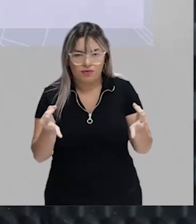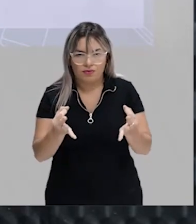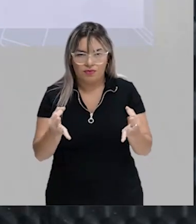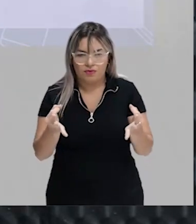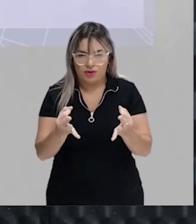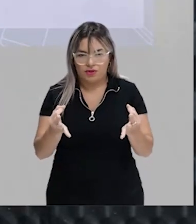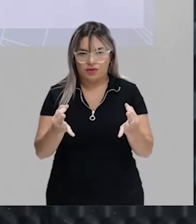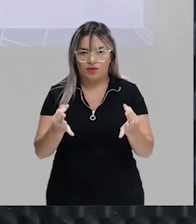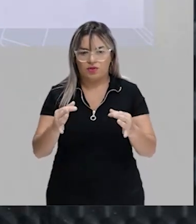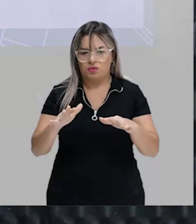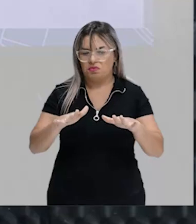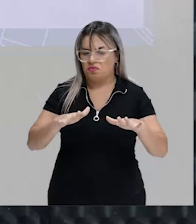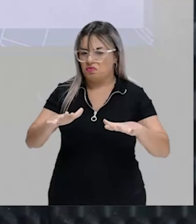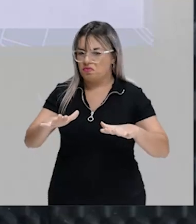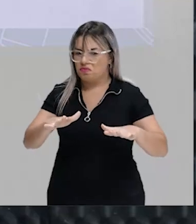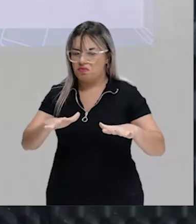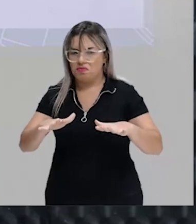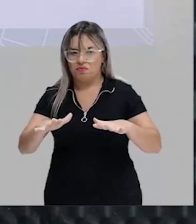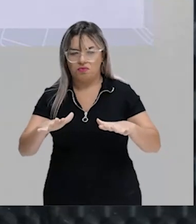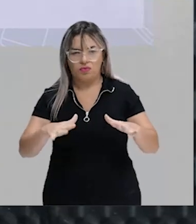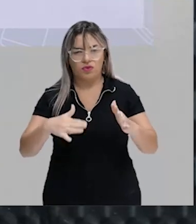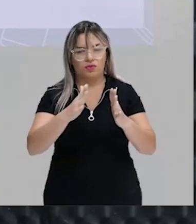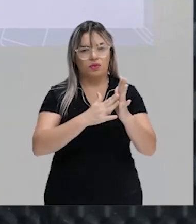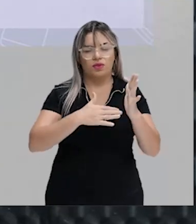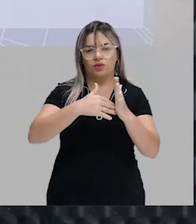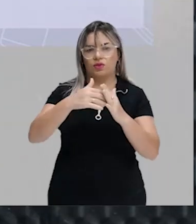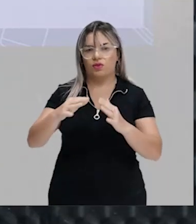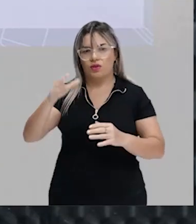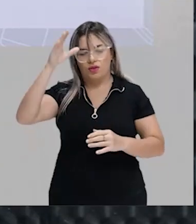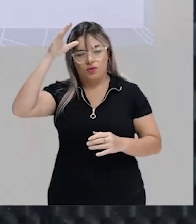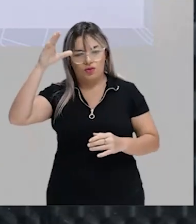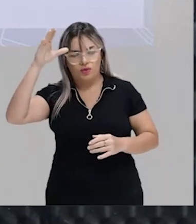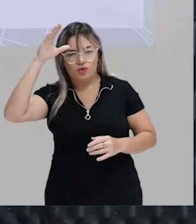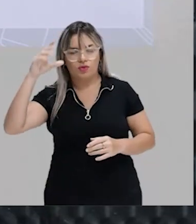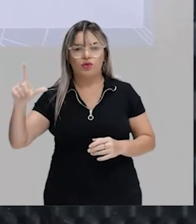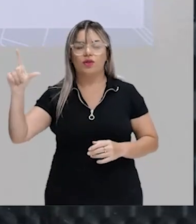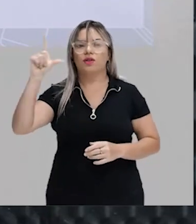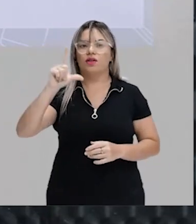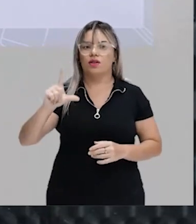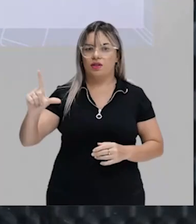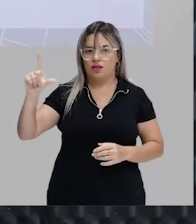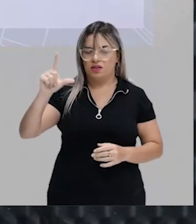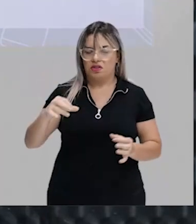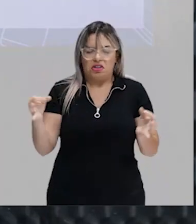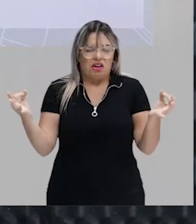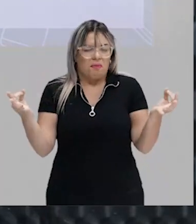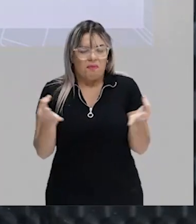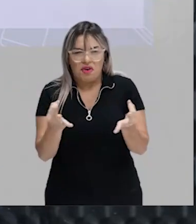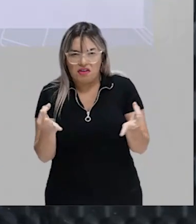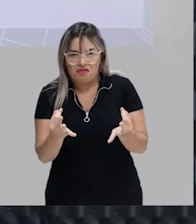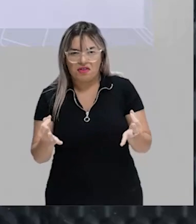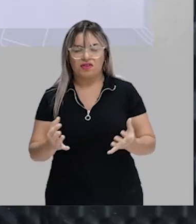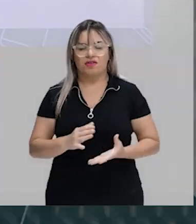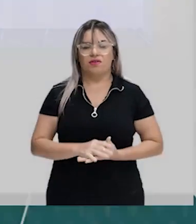dessa manifestação, pintura, escultura e, claro, dentro da literatura. Entenderam? Ótimo.